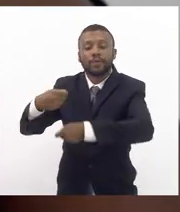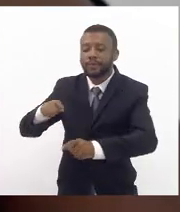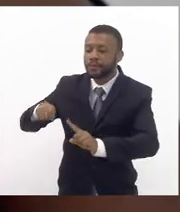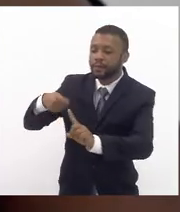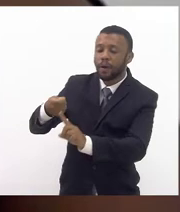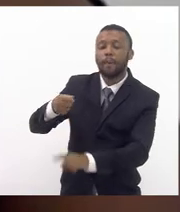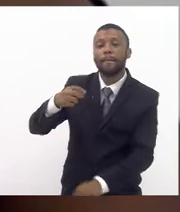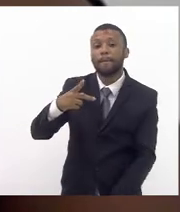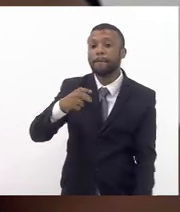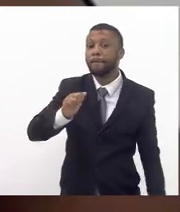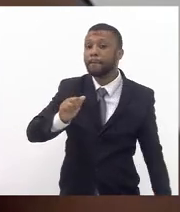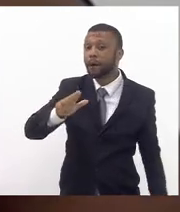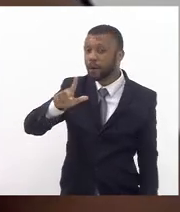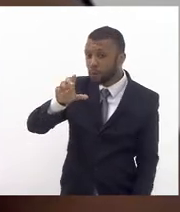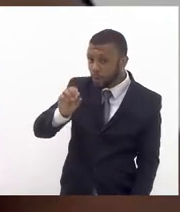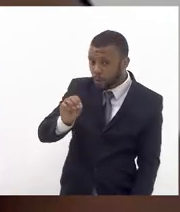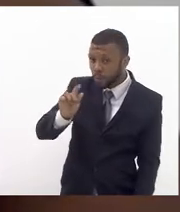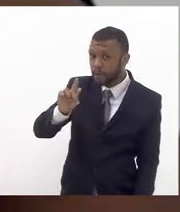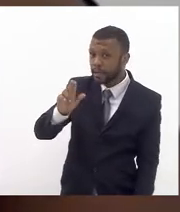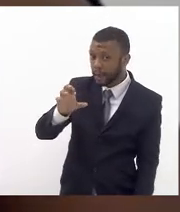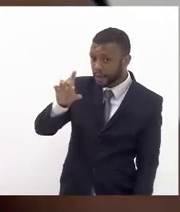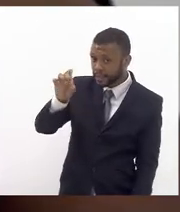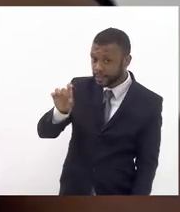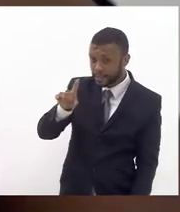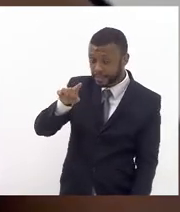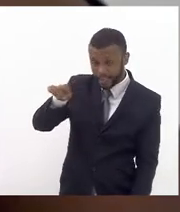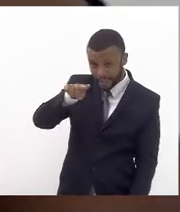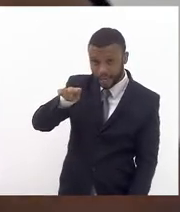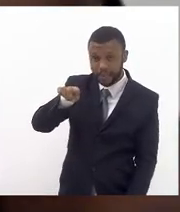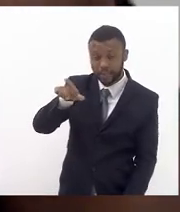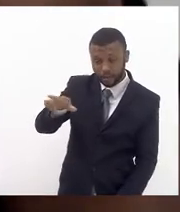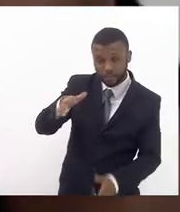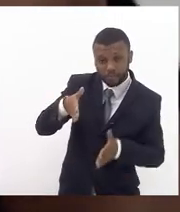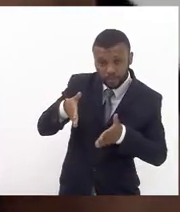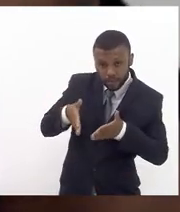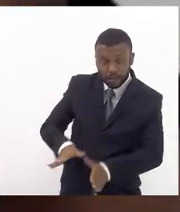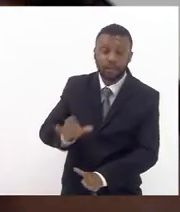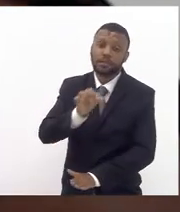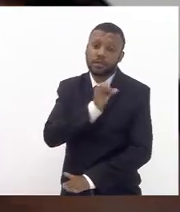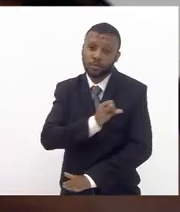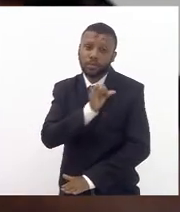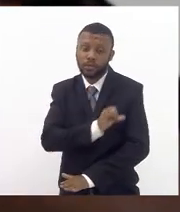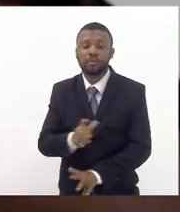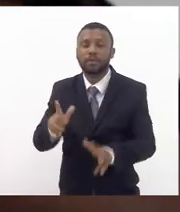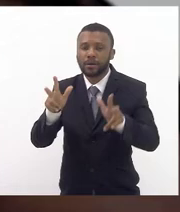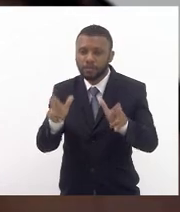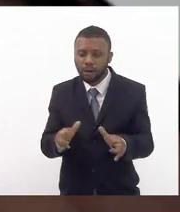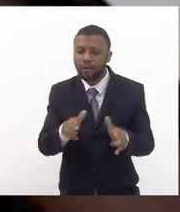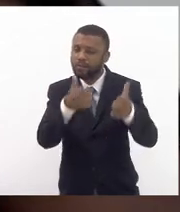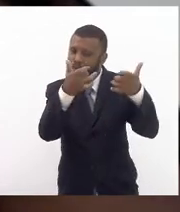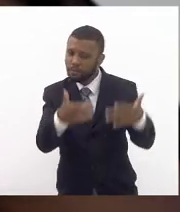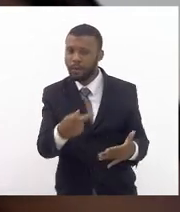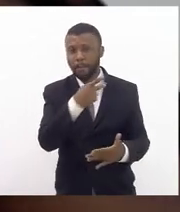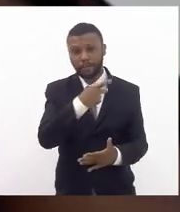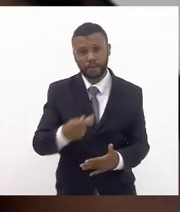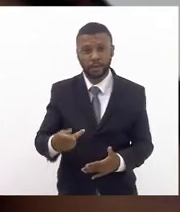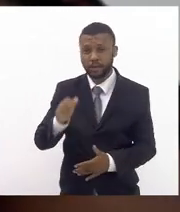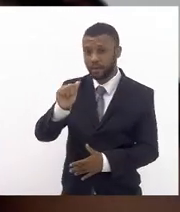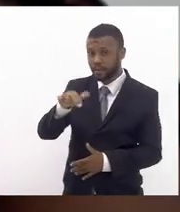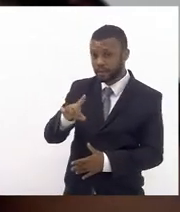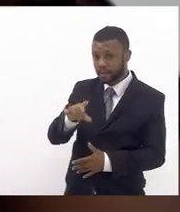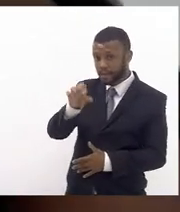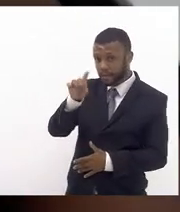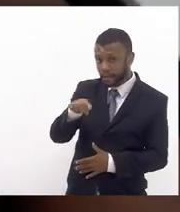são do Rio de Janeiro, e como reiteradamente aqui fala o nosso presidente André Siciliano, parece que não